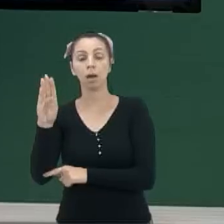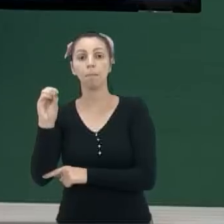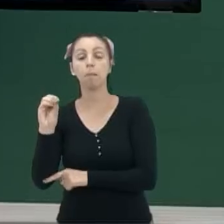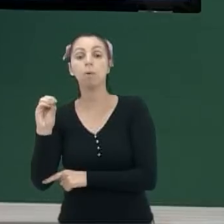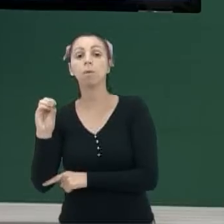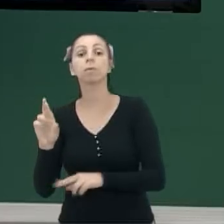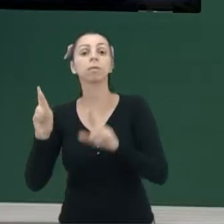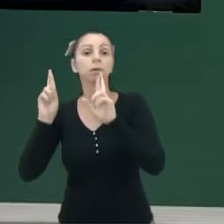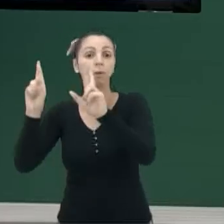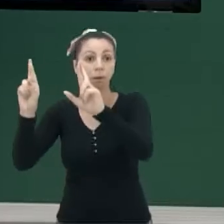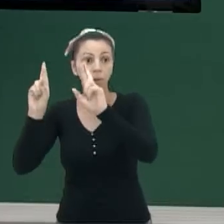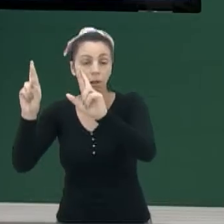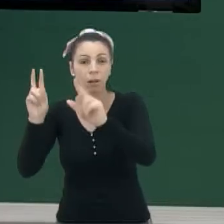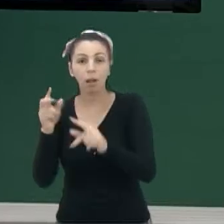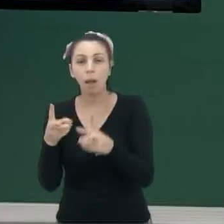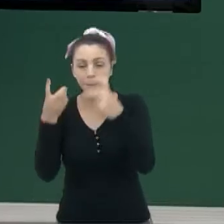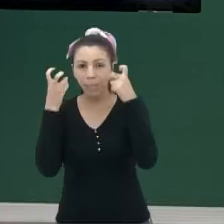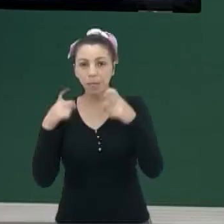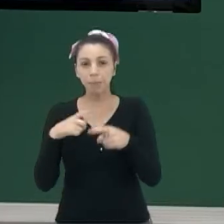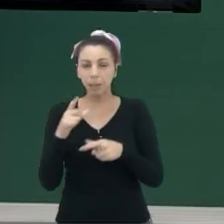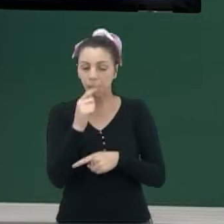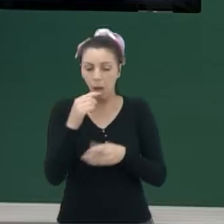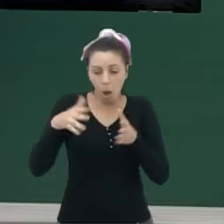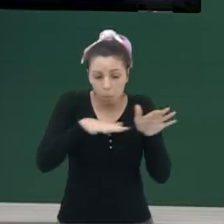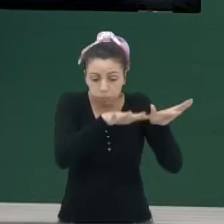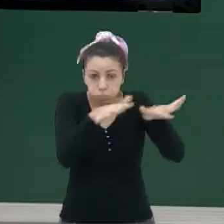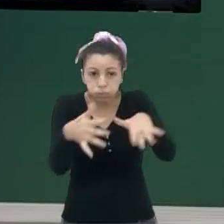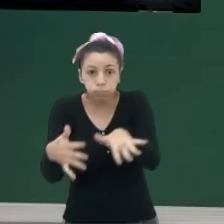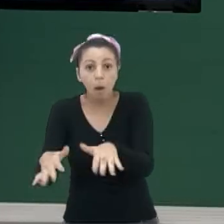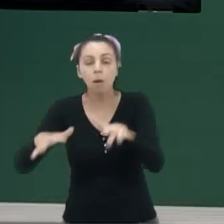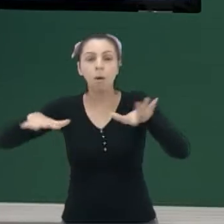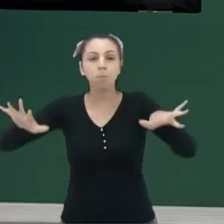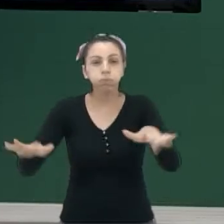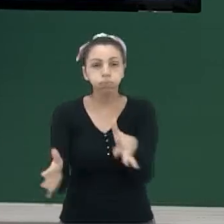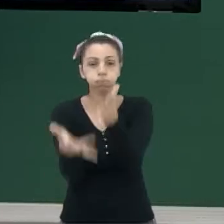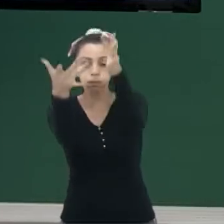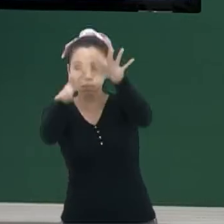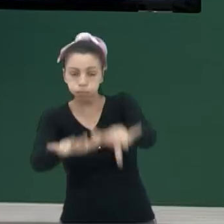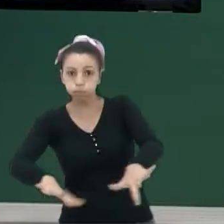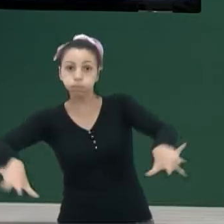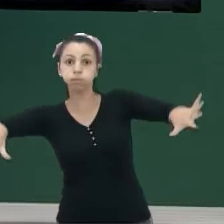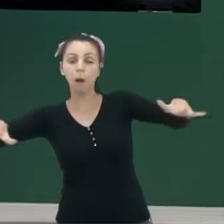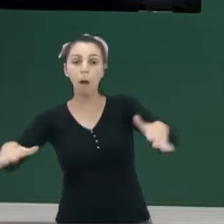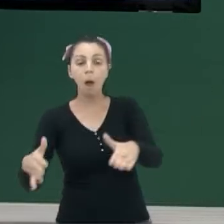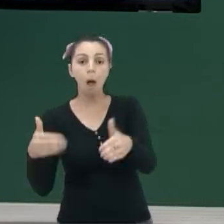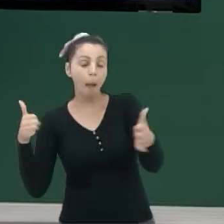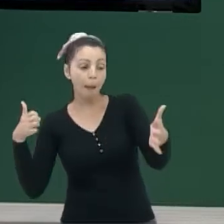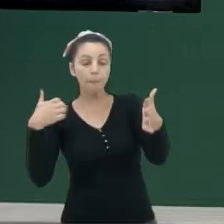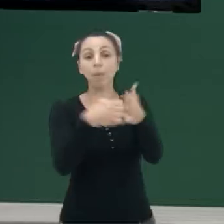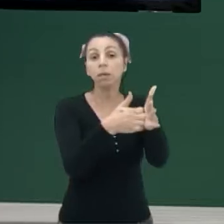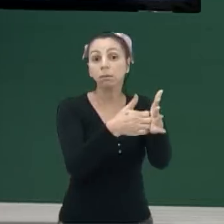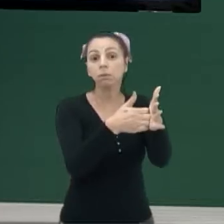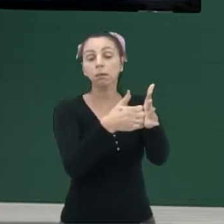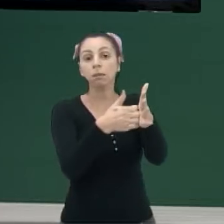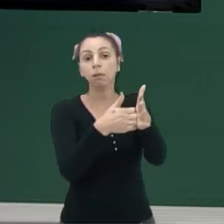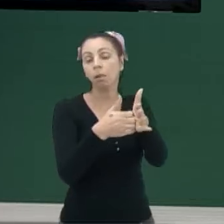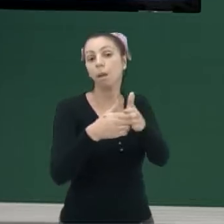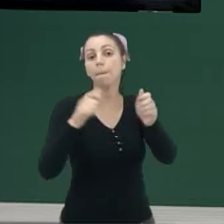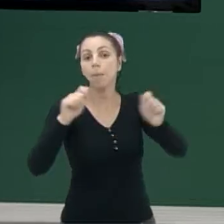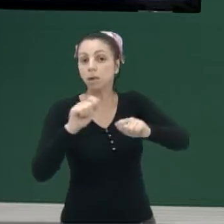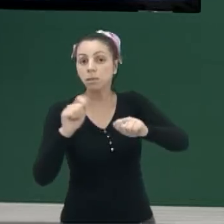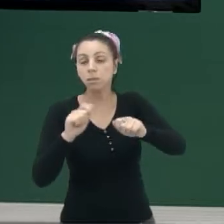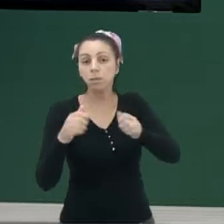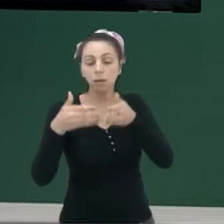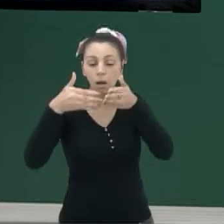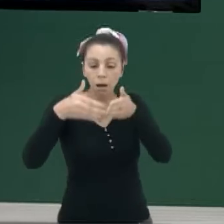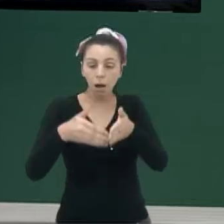agitado. Então eles também tinham a preocupação de não bater em nenhum rochedo, de não naufragar, de ficar um pouco afastado da costa. Então